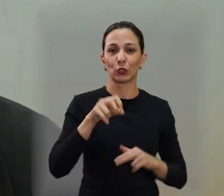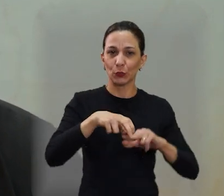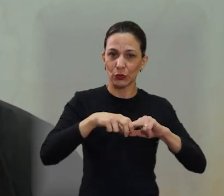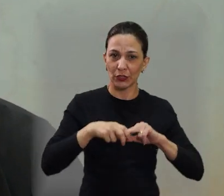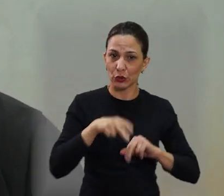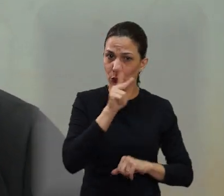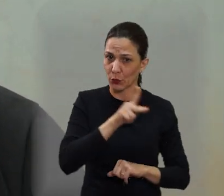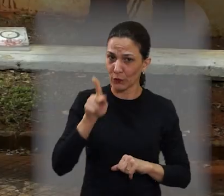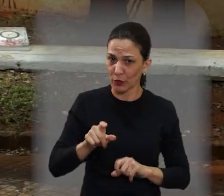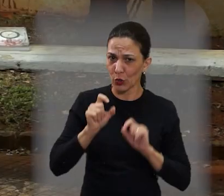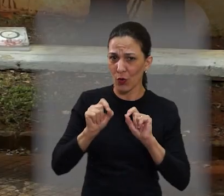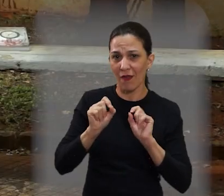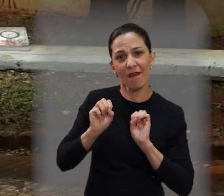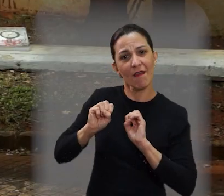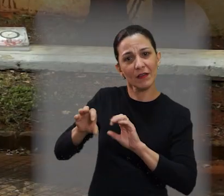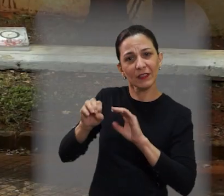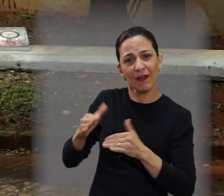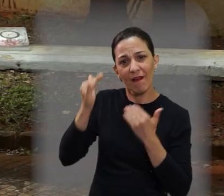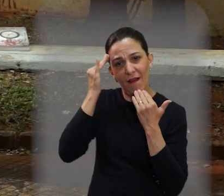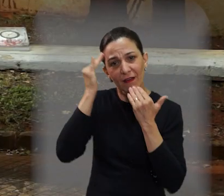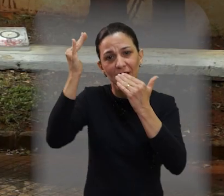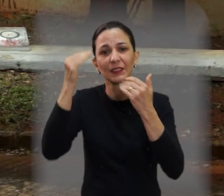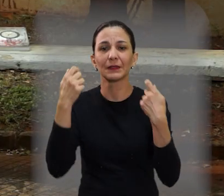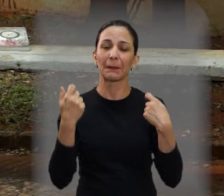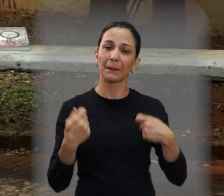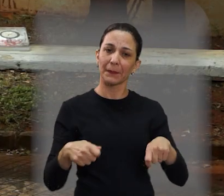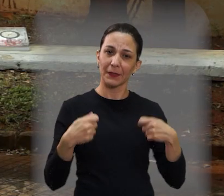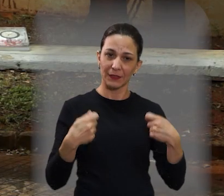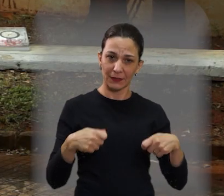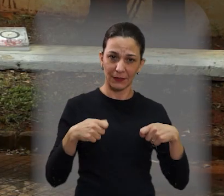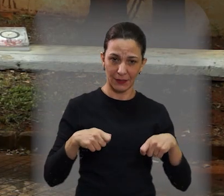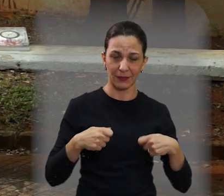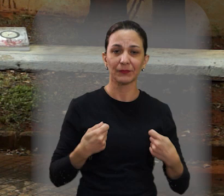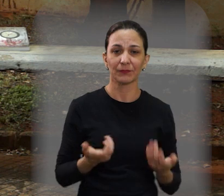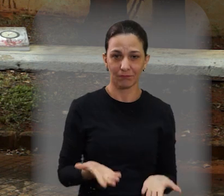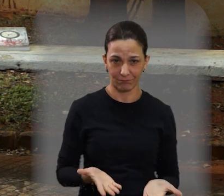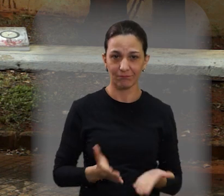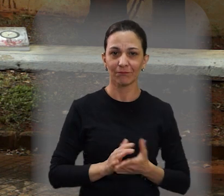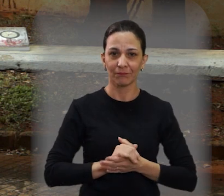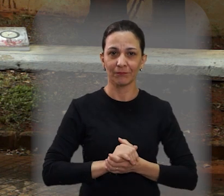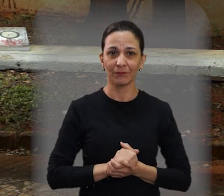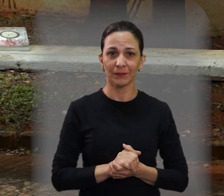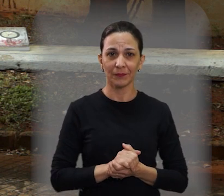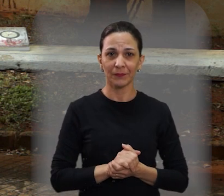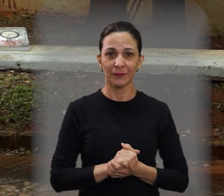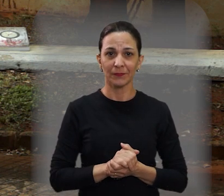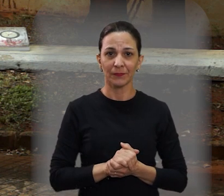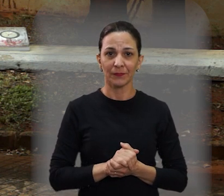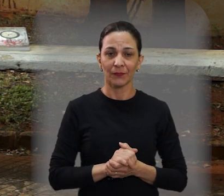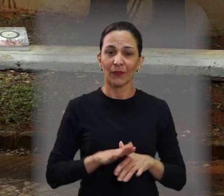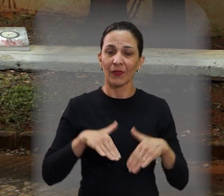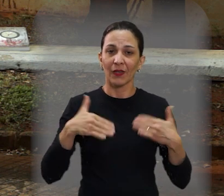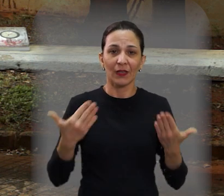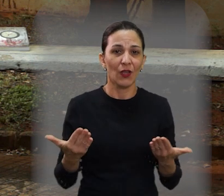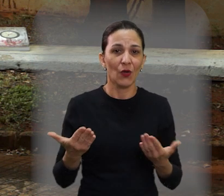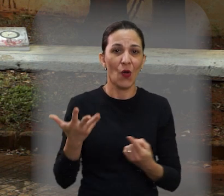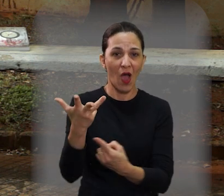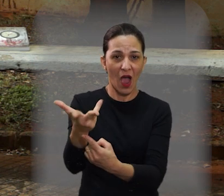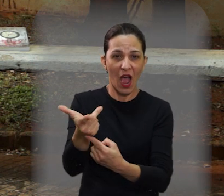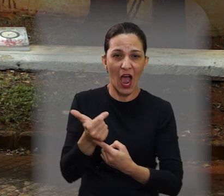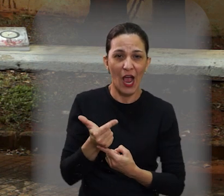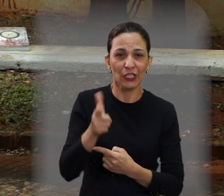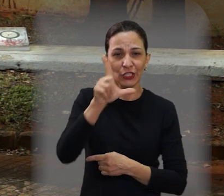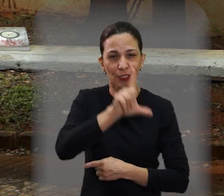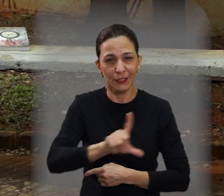literatura, cinema, né? Tudo isso, para mim, é primeiro mundo, para mim é uma das coisas mais importantes, né? E